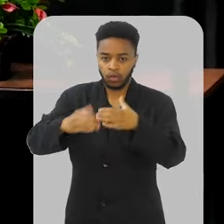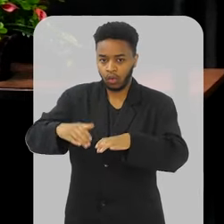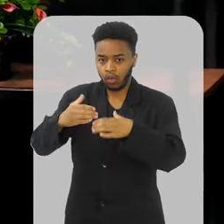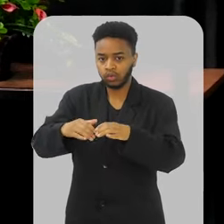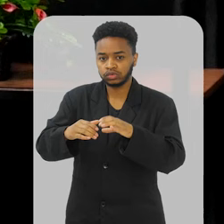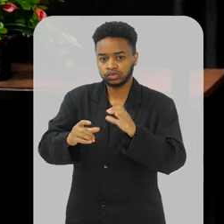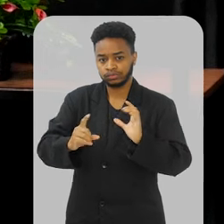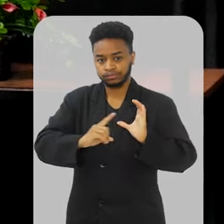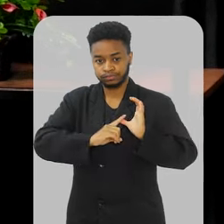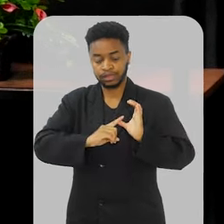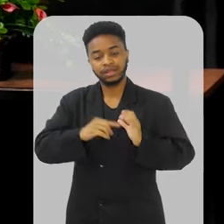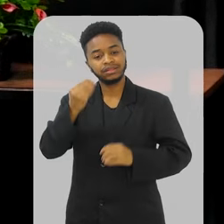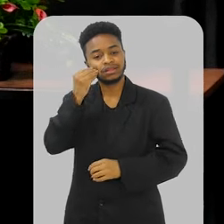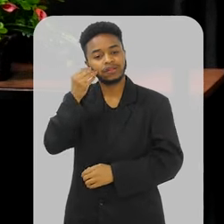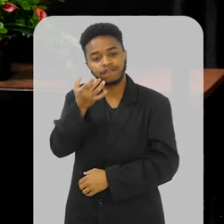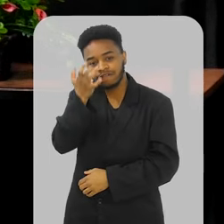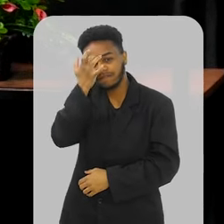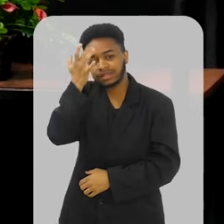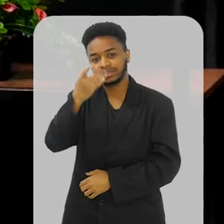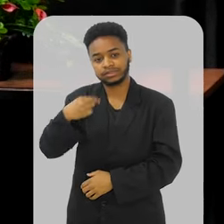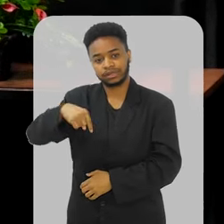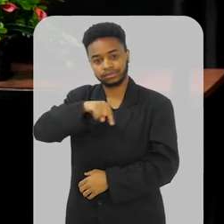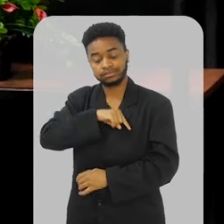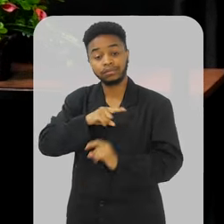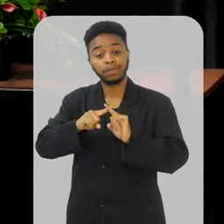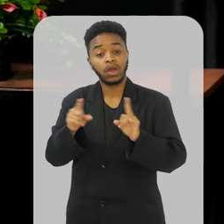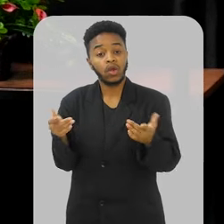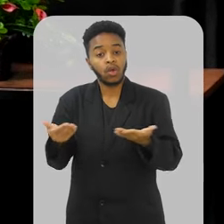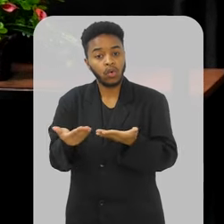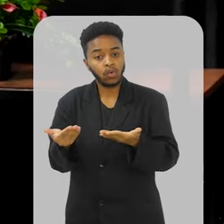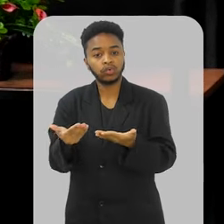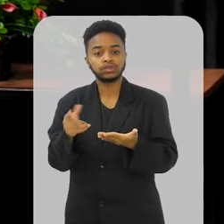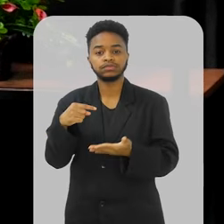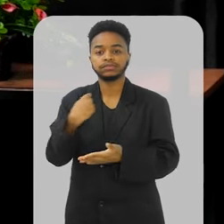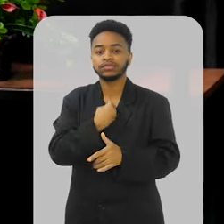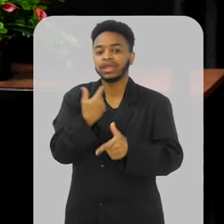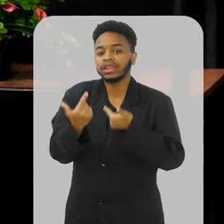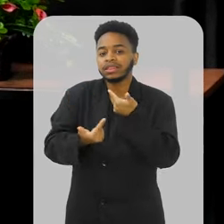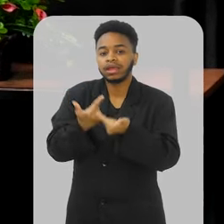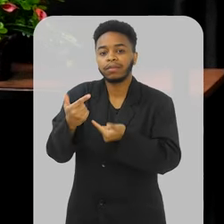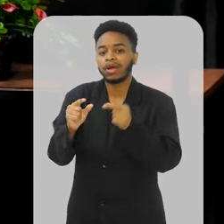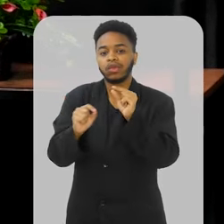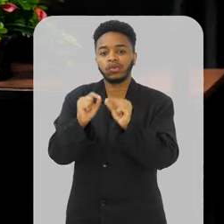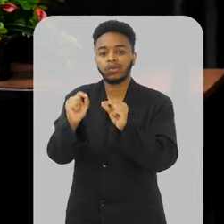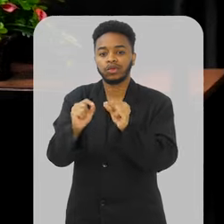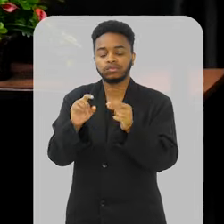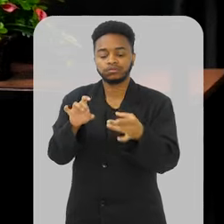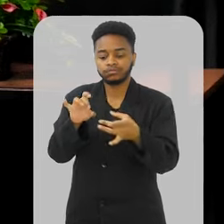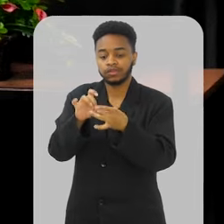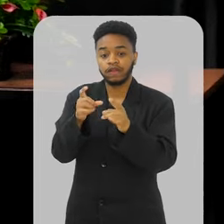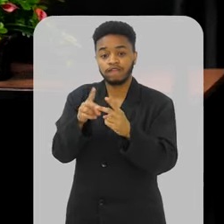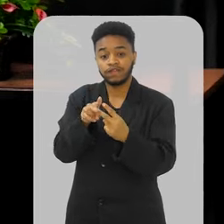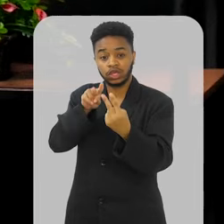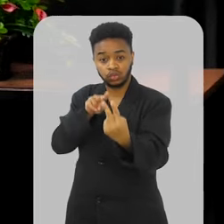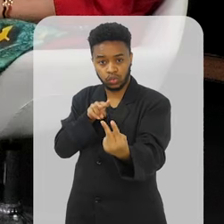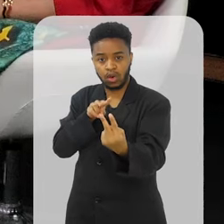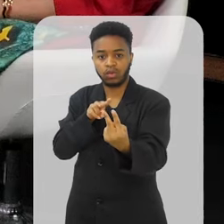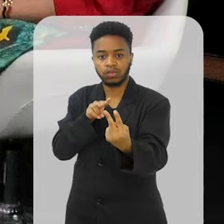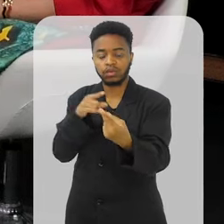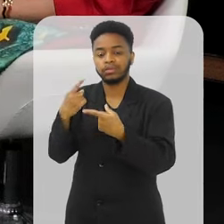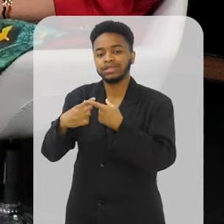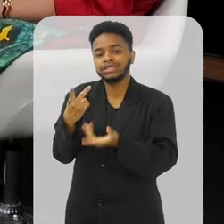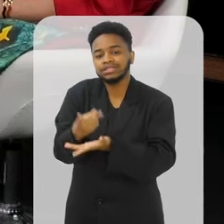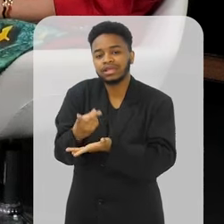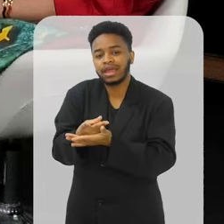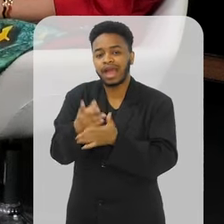poder até dar uma facilitada e a gente hoje em dia também eh trabalha muito com essa questão do virtual né você tá